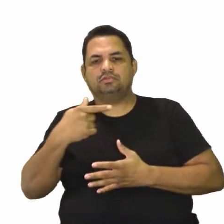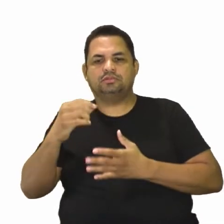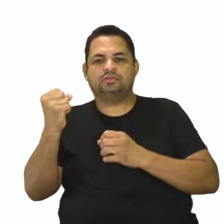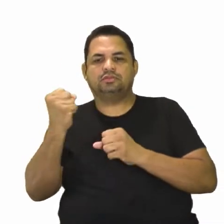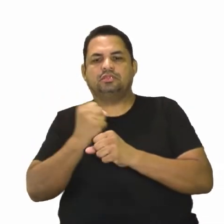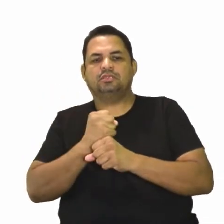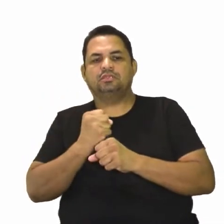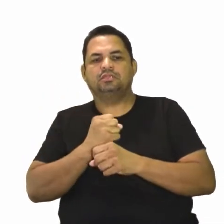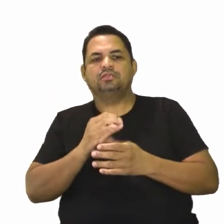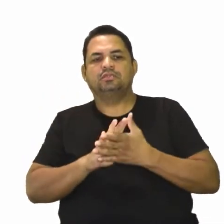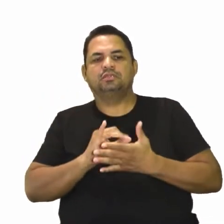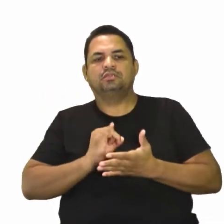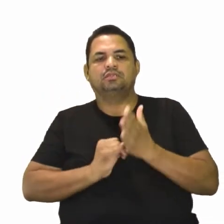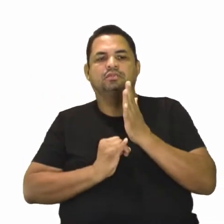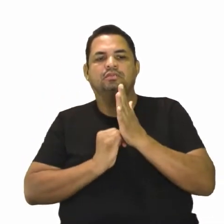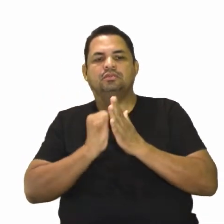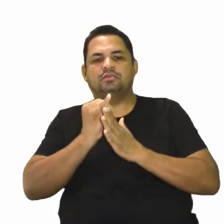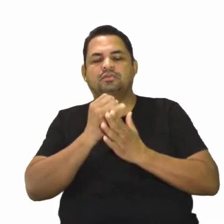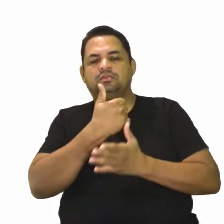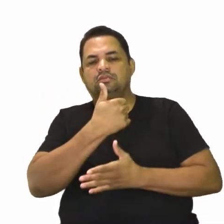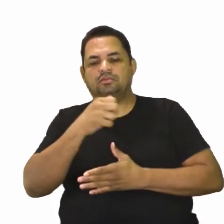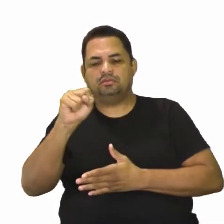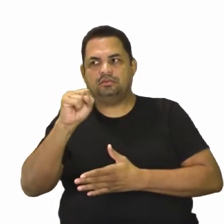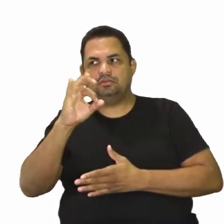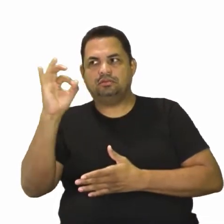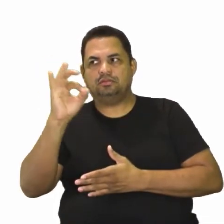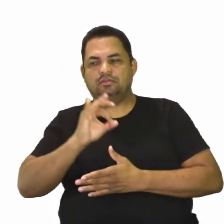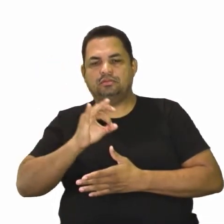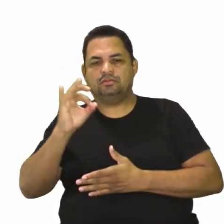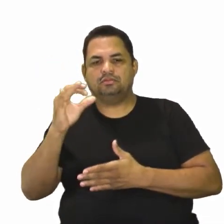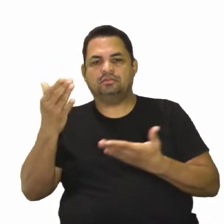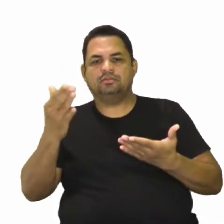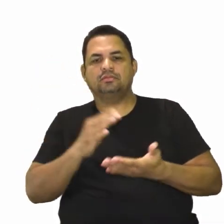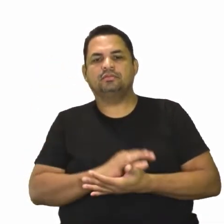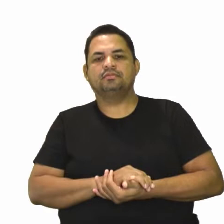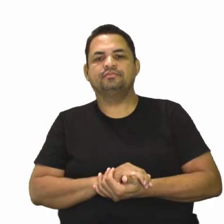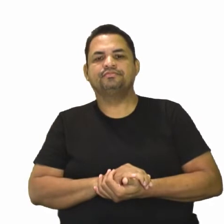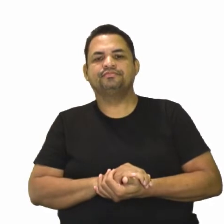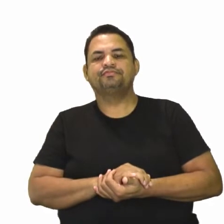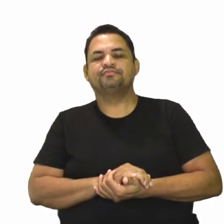ano, enquanto a inflação beirava 18%.